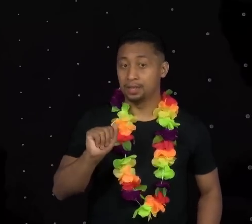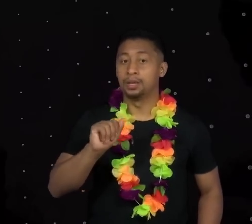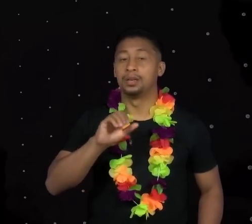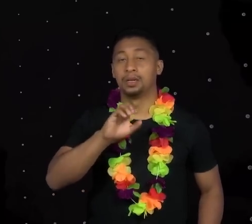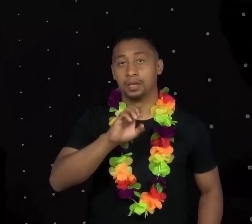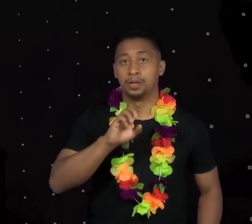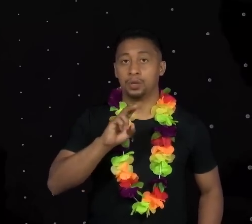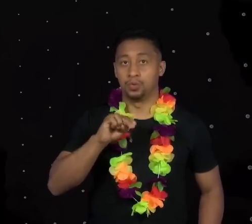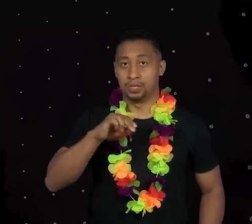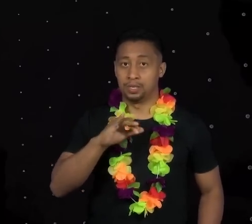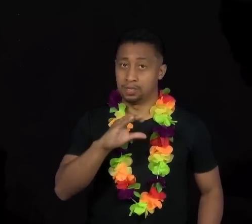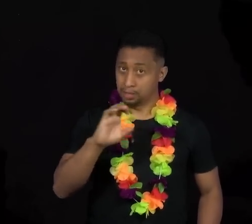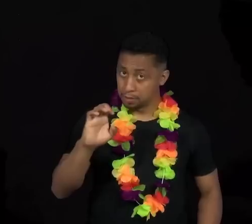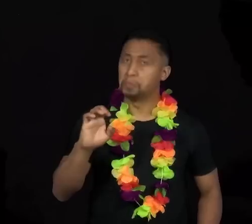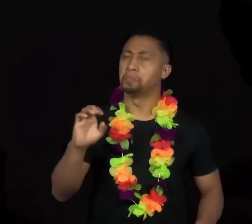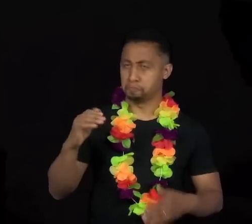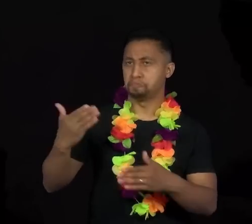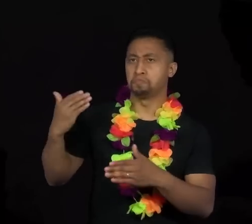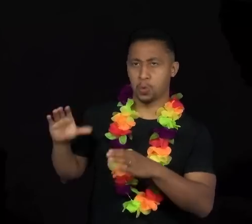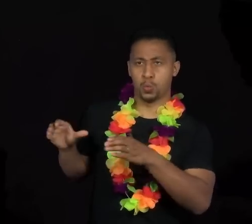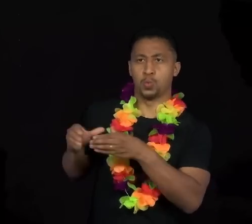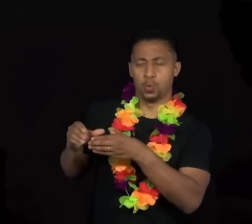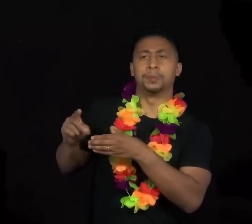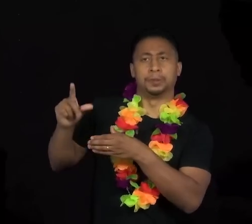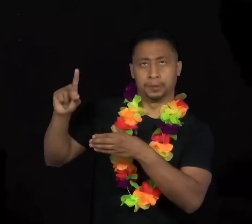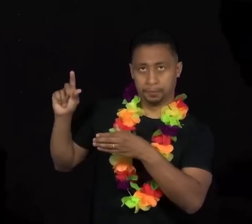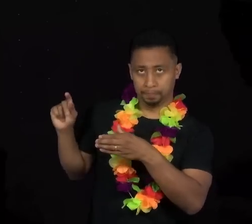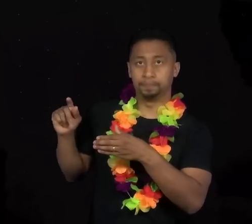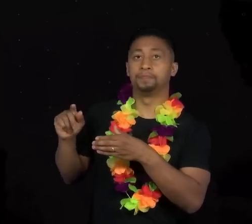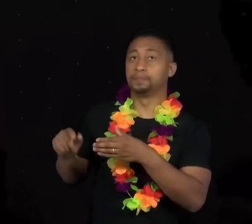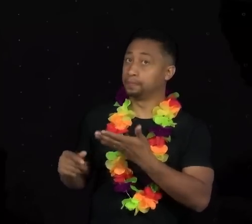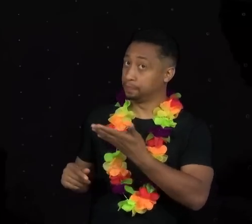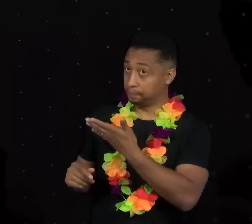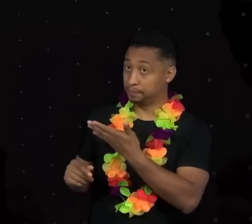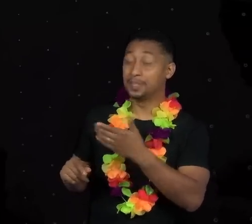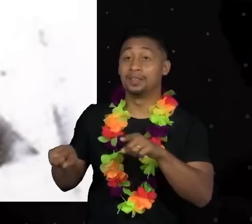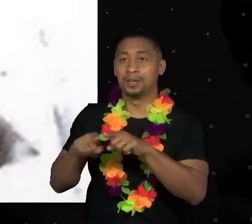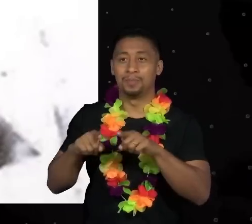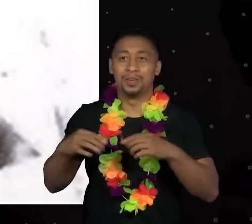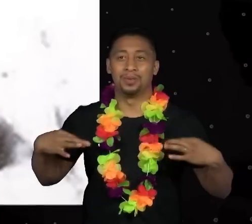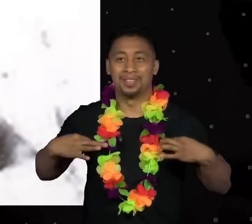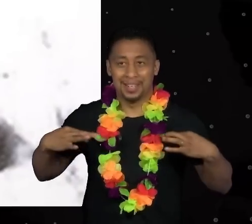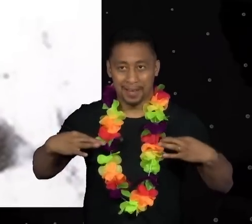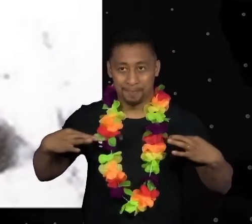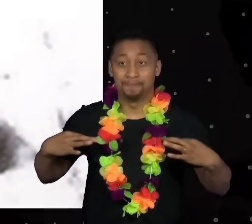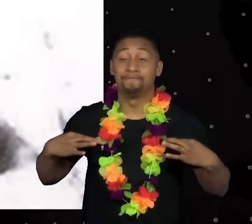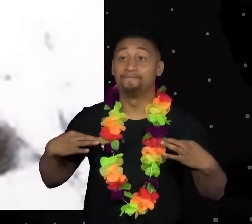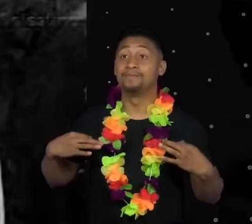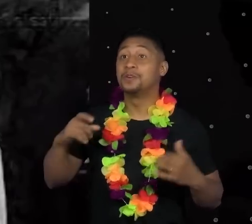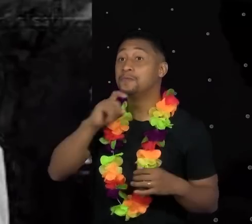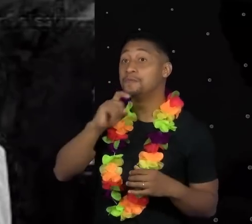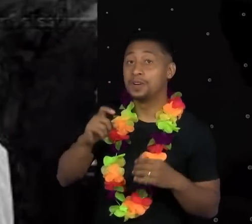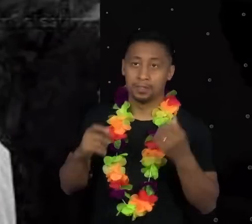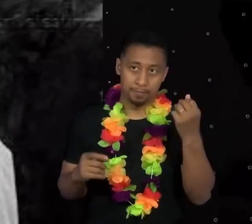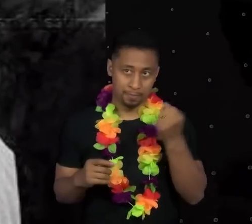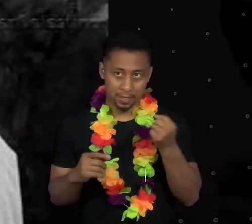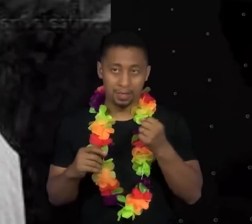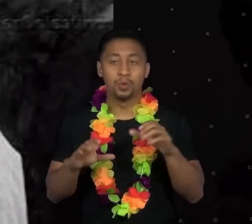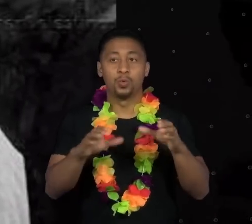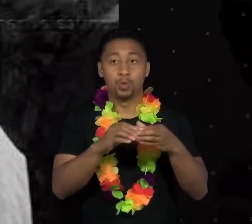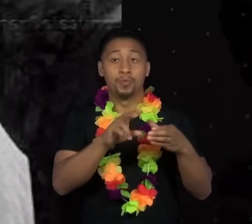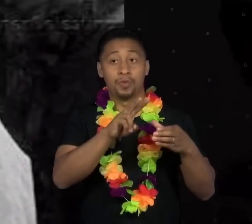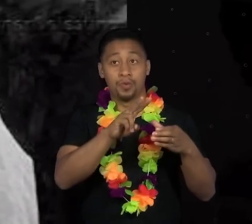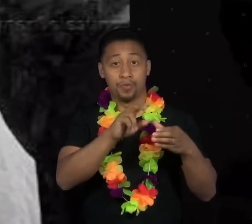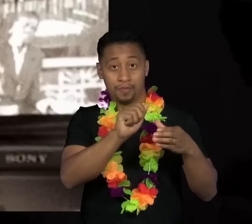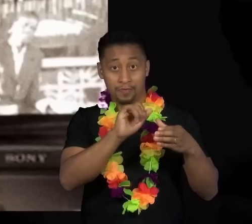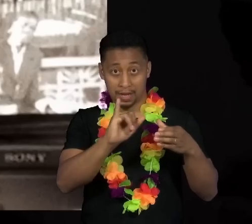Pés, Inocêncio Mulata, do Cordão Carnavalesco, futura Escola de Samba Camisa Verde e Branco, Pé Rachado, do Vai Vai, Xangô, da